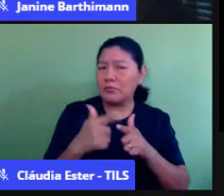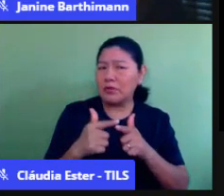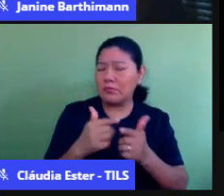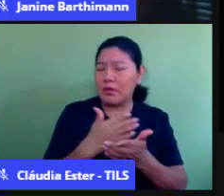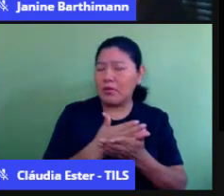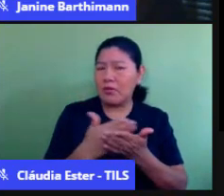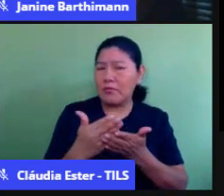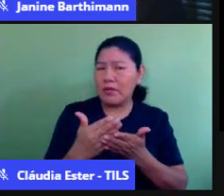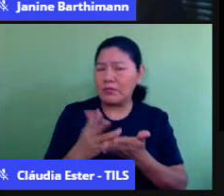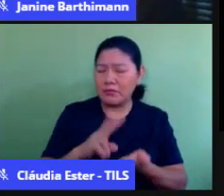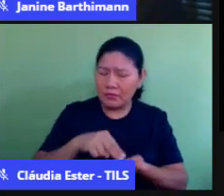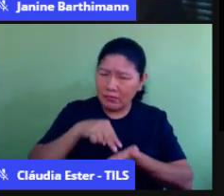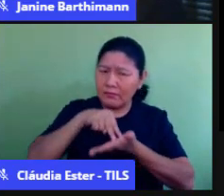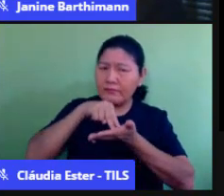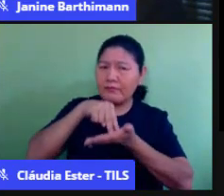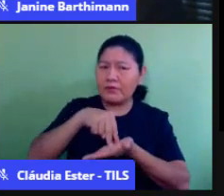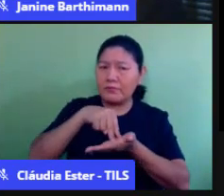torna-se